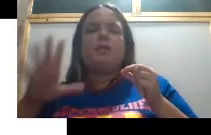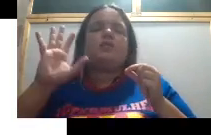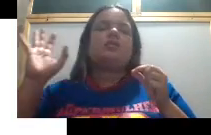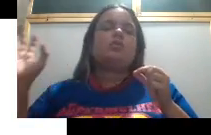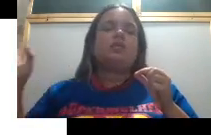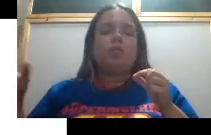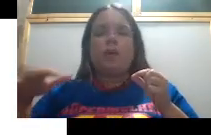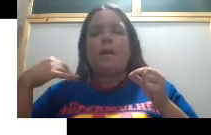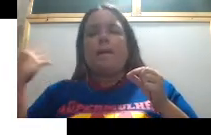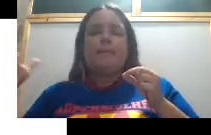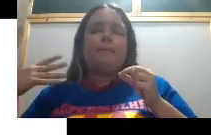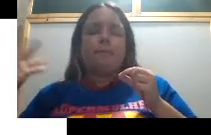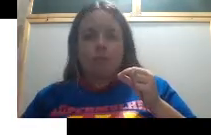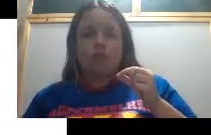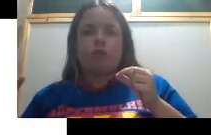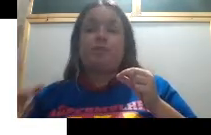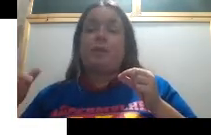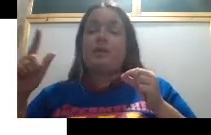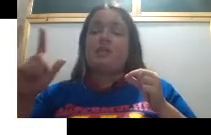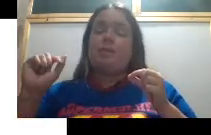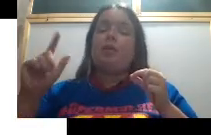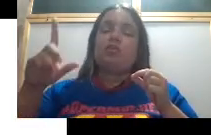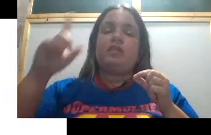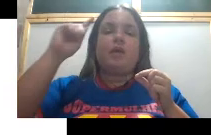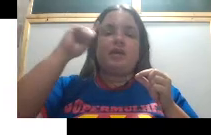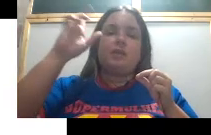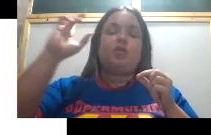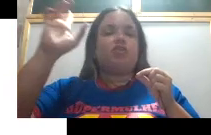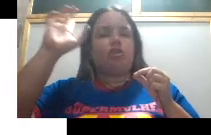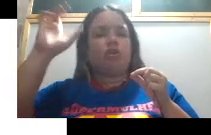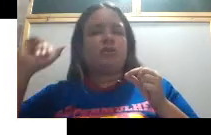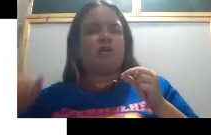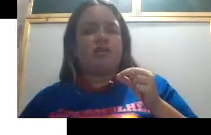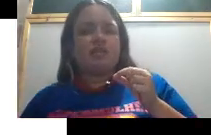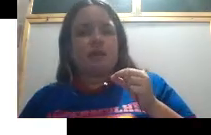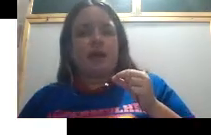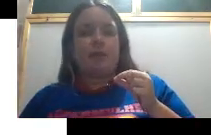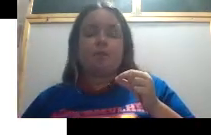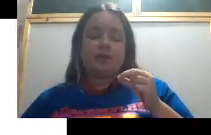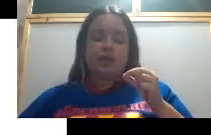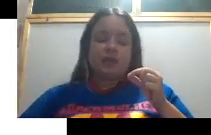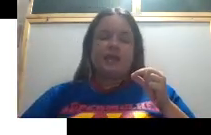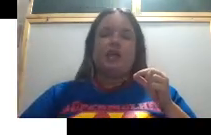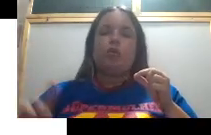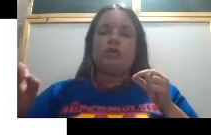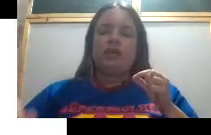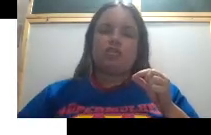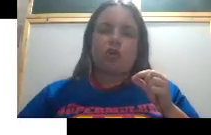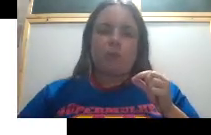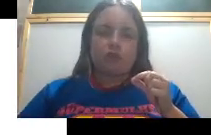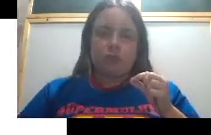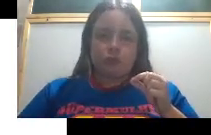as pessoas usam muito principal do vou dar um exemplo eu acho que todo mundo agora vai se lembrar